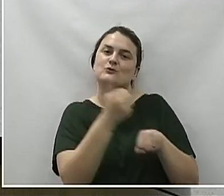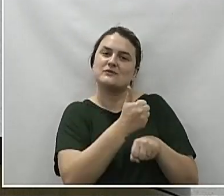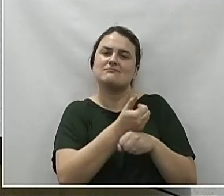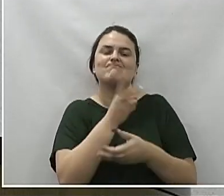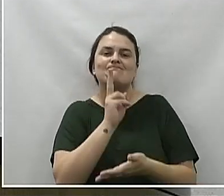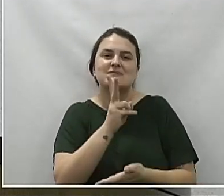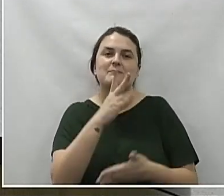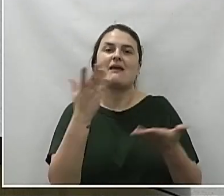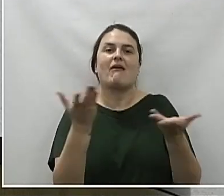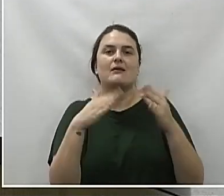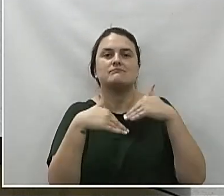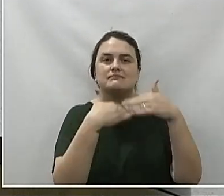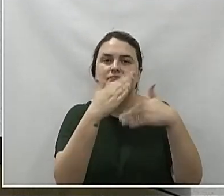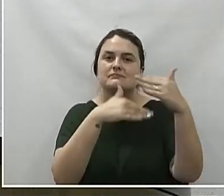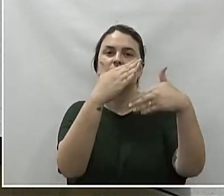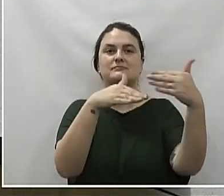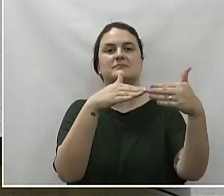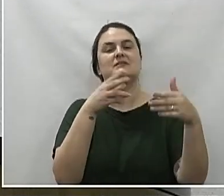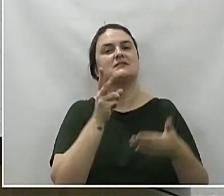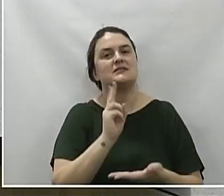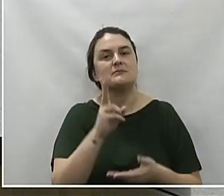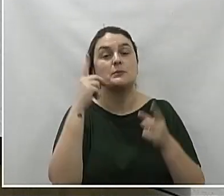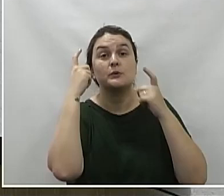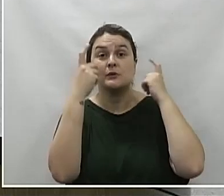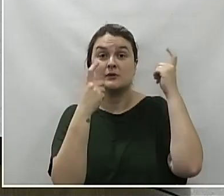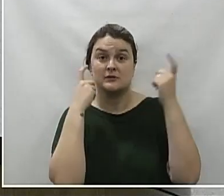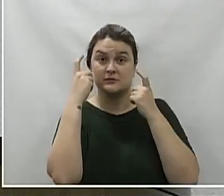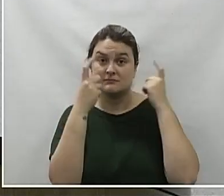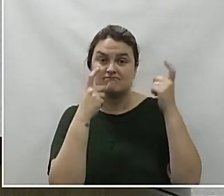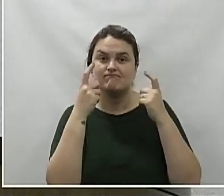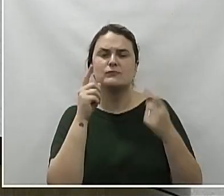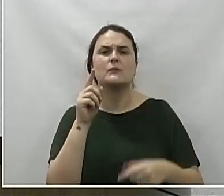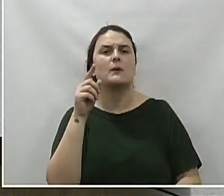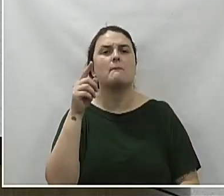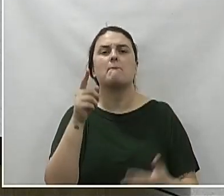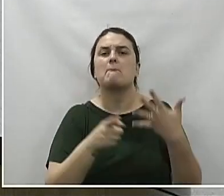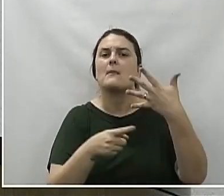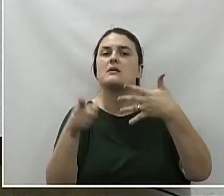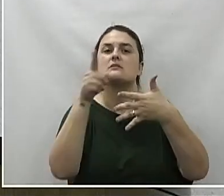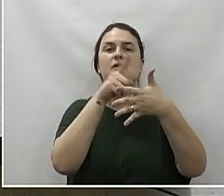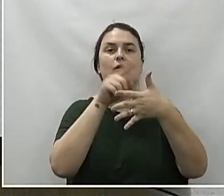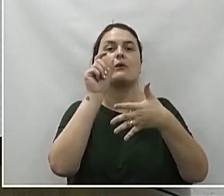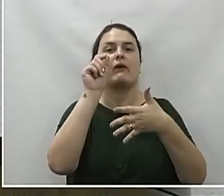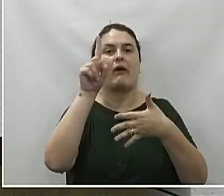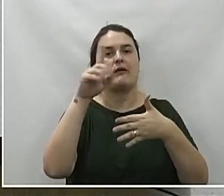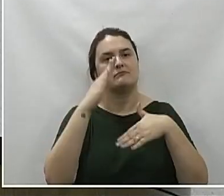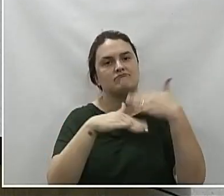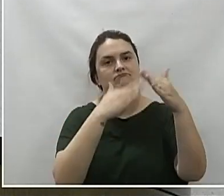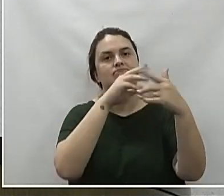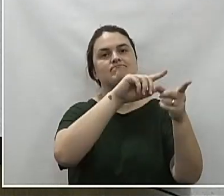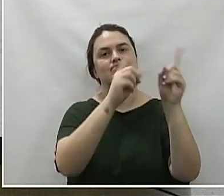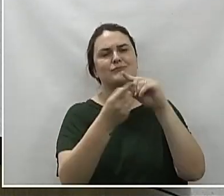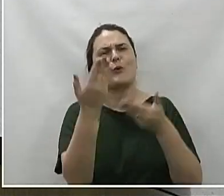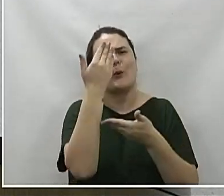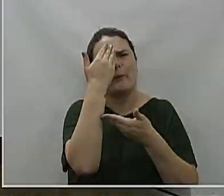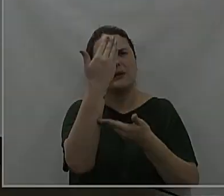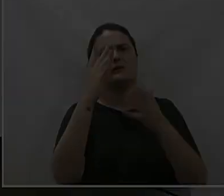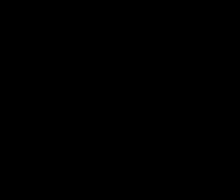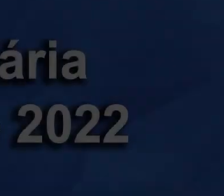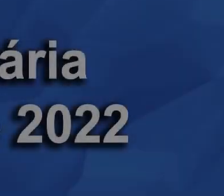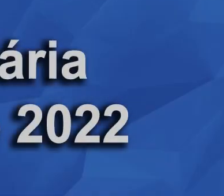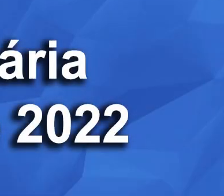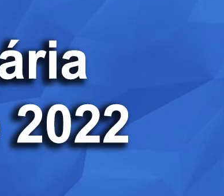que sempre busca o desenvolvimento e sempre se preocupa com o principal que é o desenvolvimento sustentável Muito obrigado a